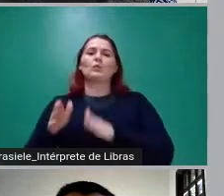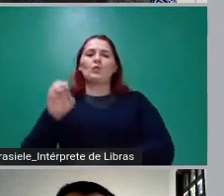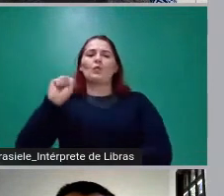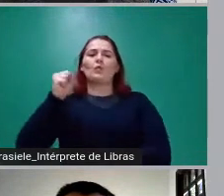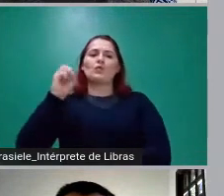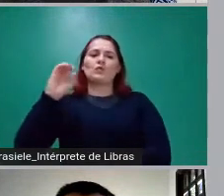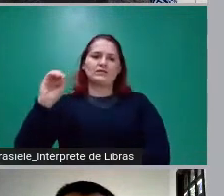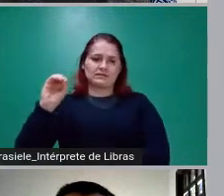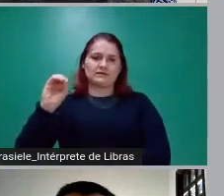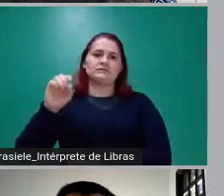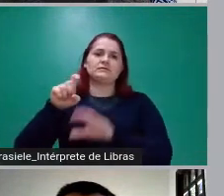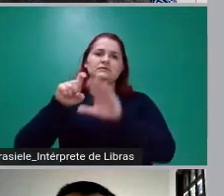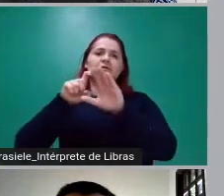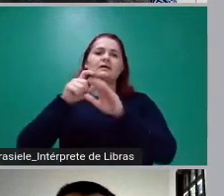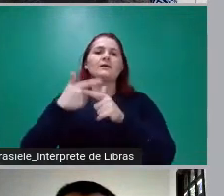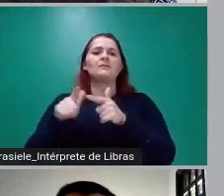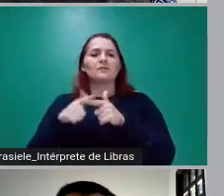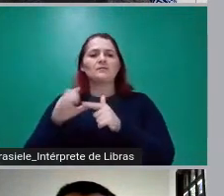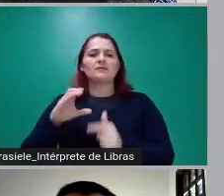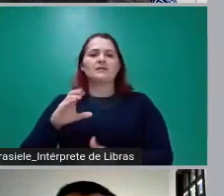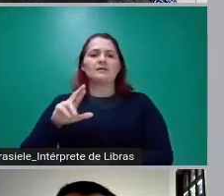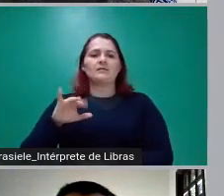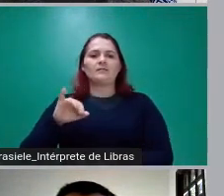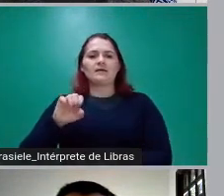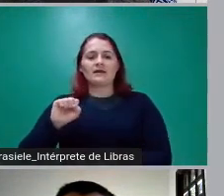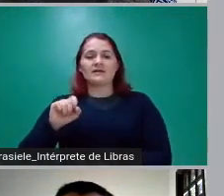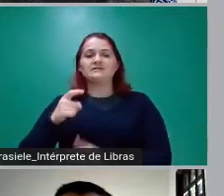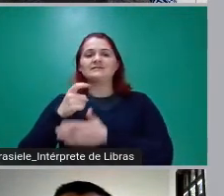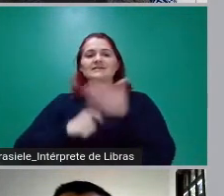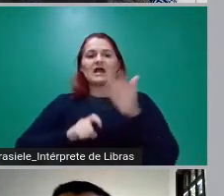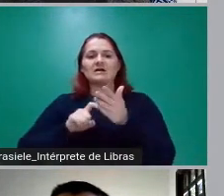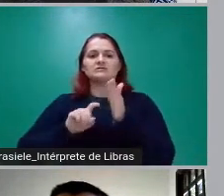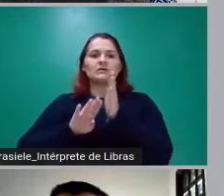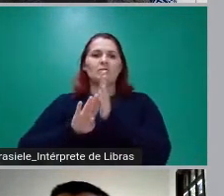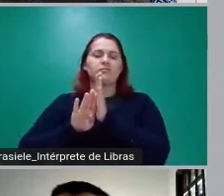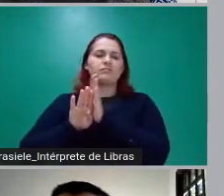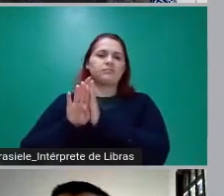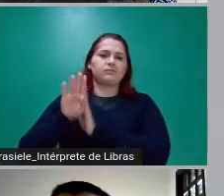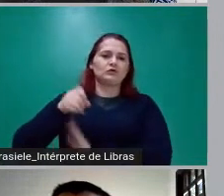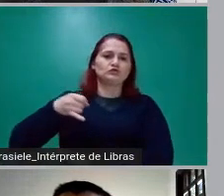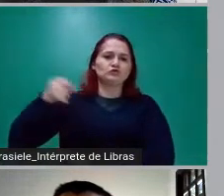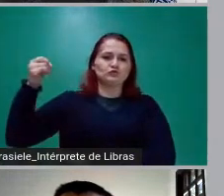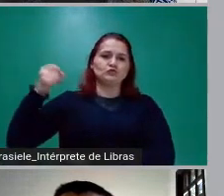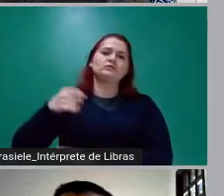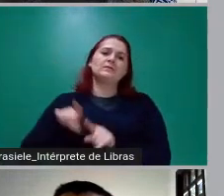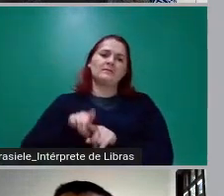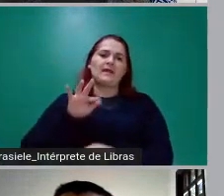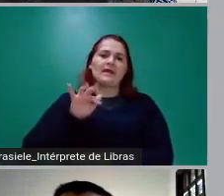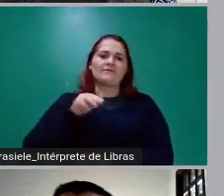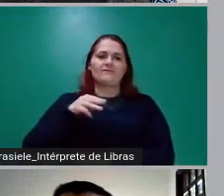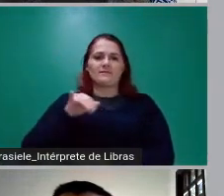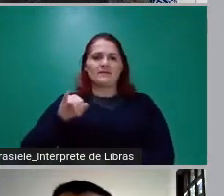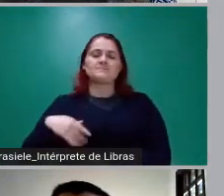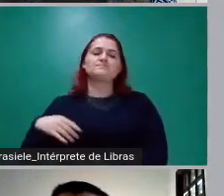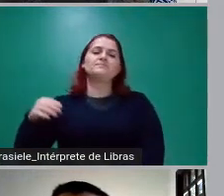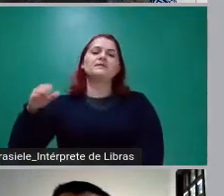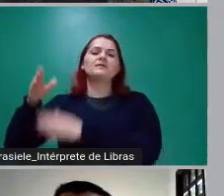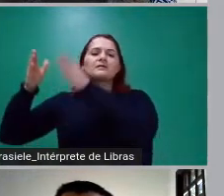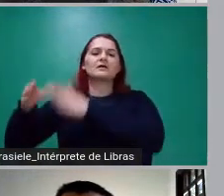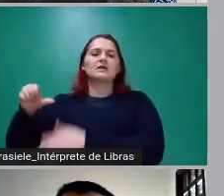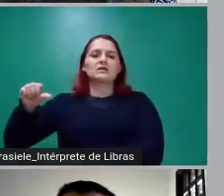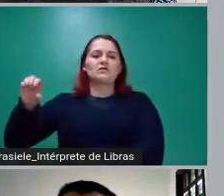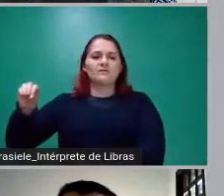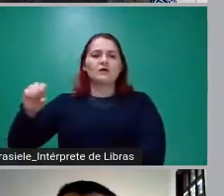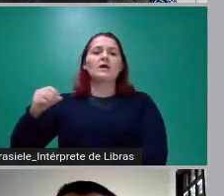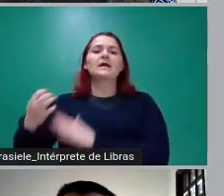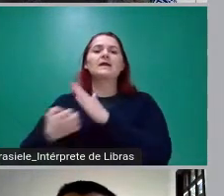pela elevação unilateral das taxas e a interferência do FMI. E nos anos 90, privatização, abertura financeira e